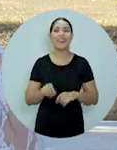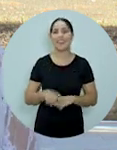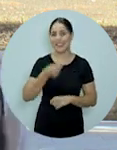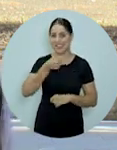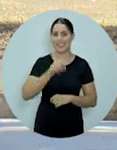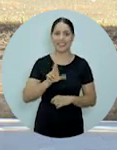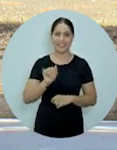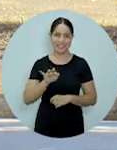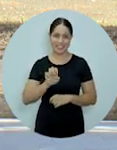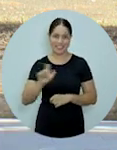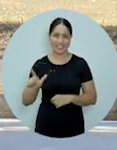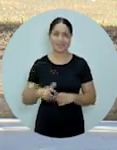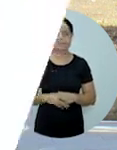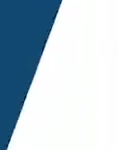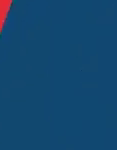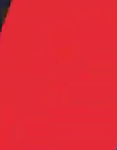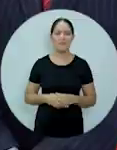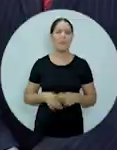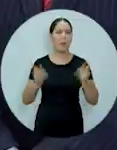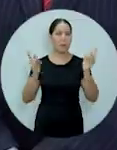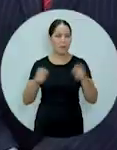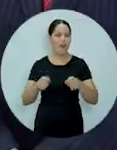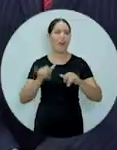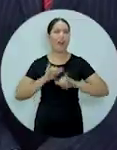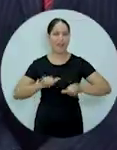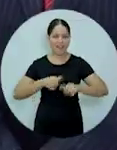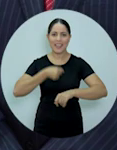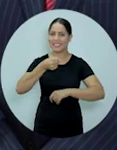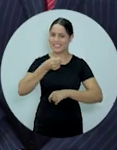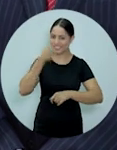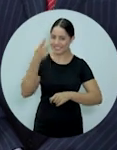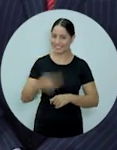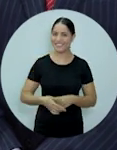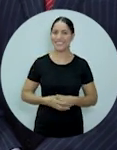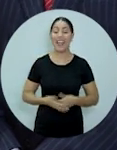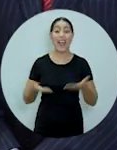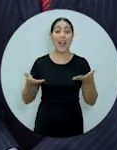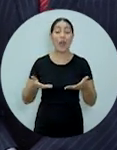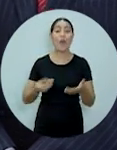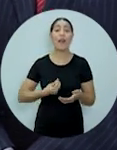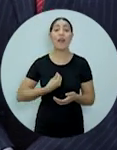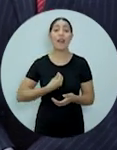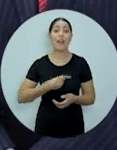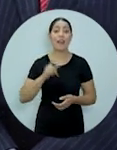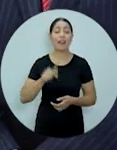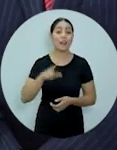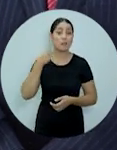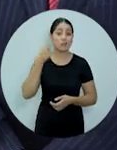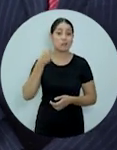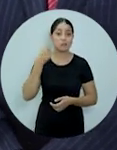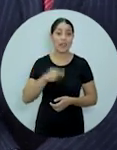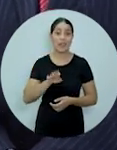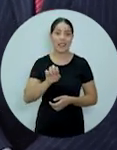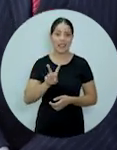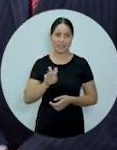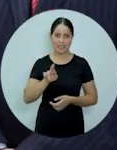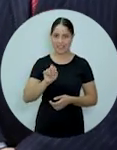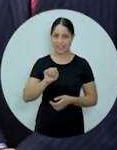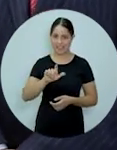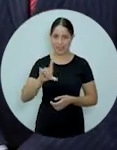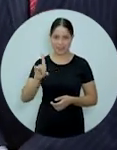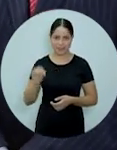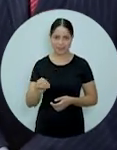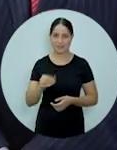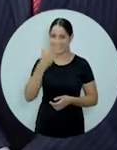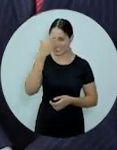de agora é Rafael Mainardi. Pode deixar que tocamos daqui, Natália. E agora quem participa do programa é o doutor Everaldo Patriota.